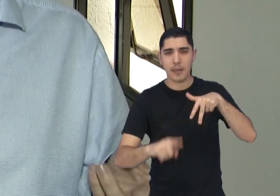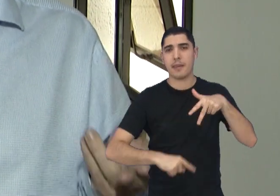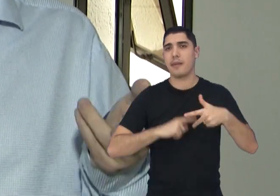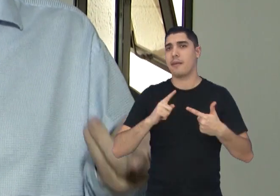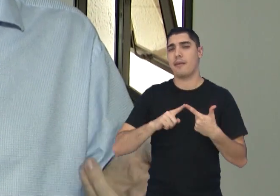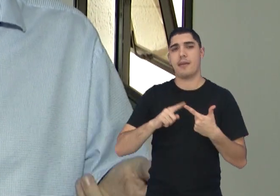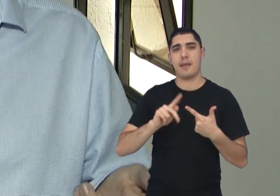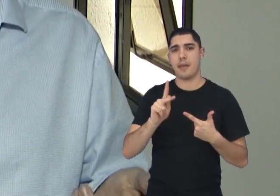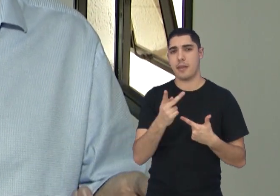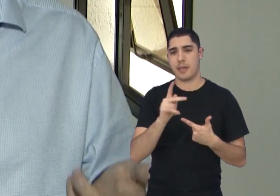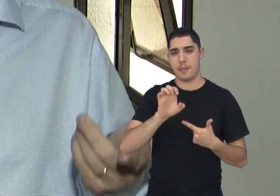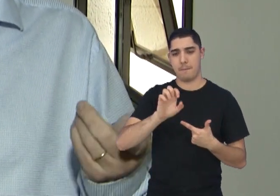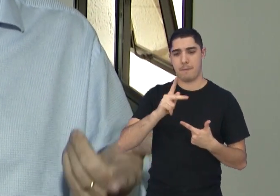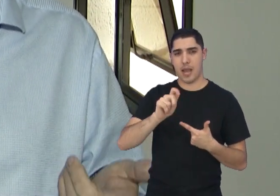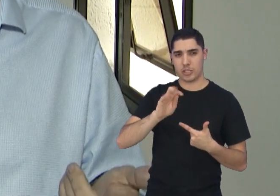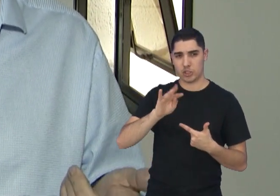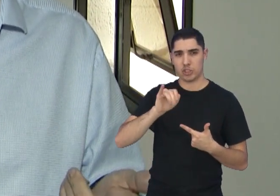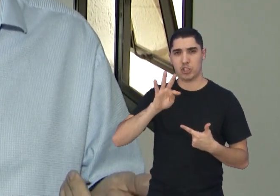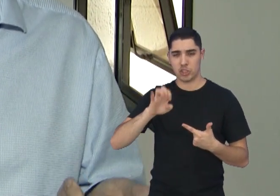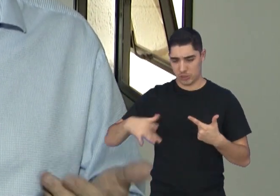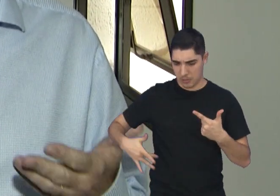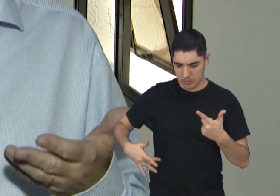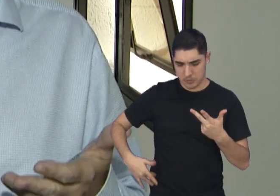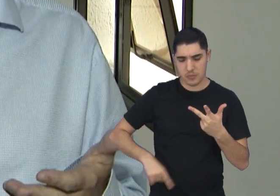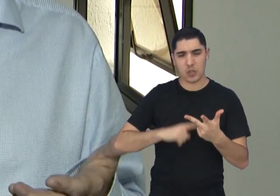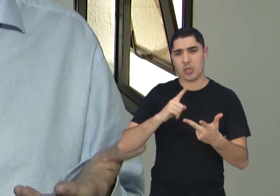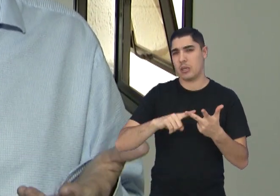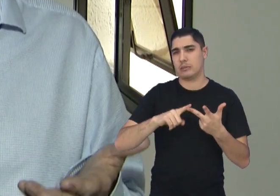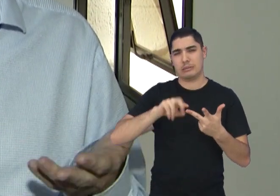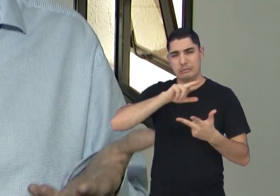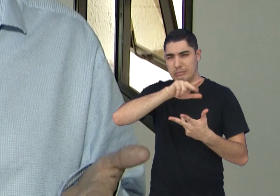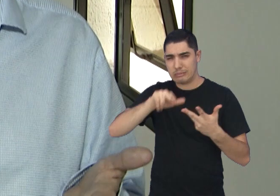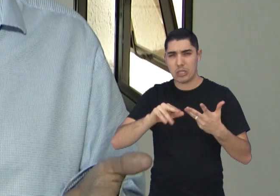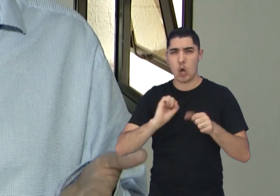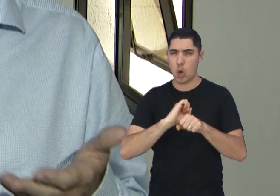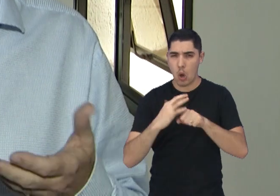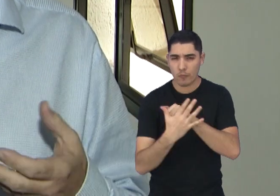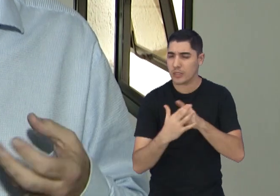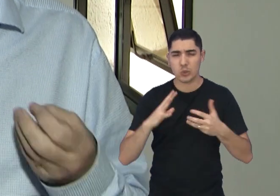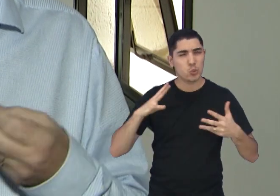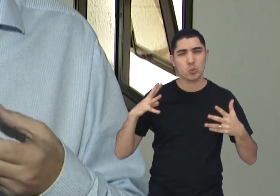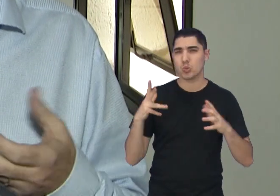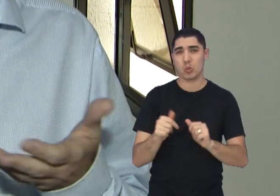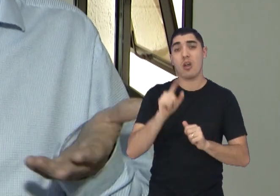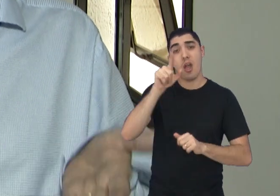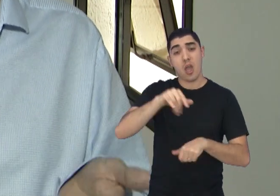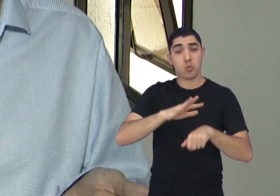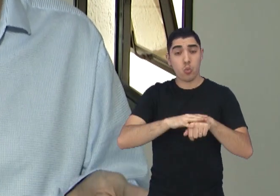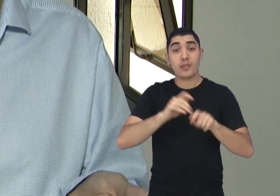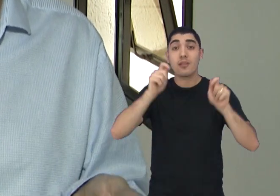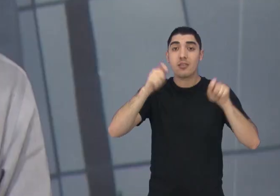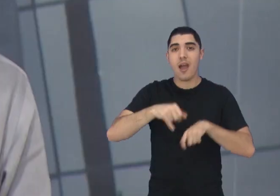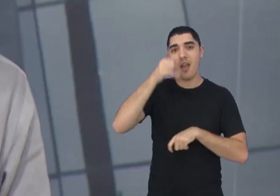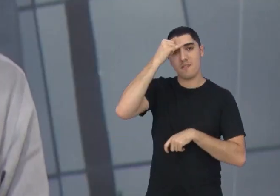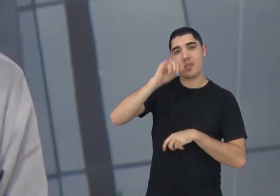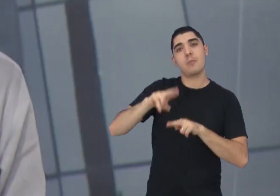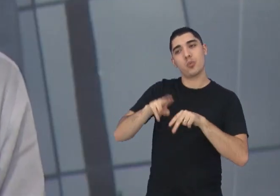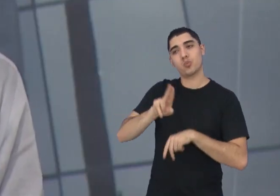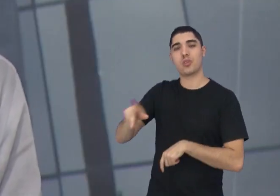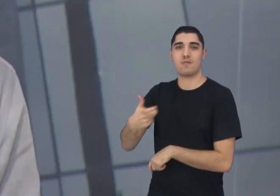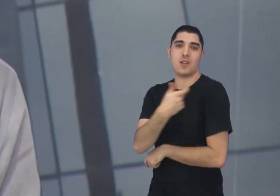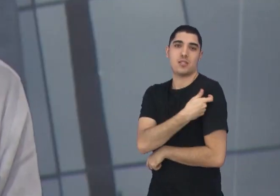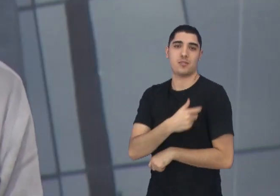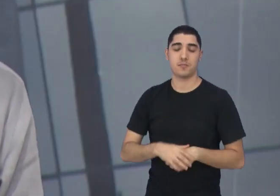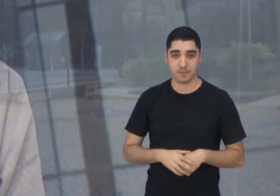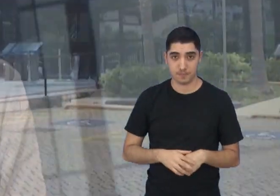hepatite, a meningite, o Covid, são doenças que podem ser prevenidas por vacina. E